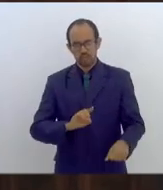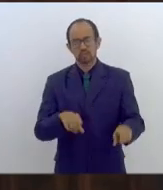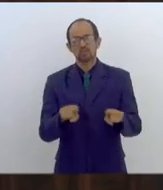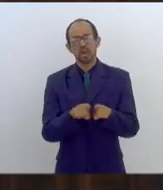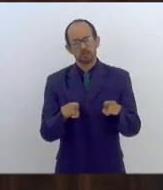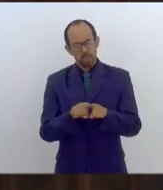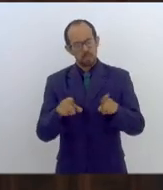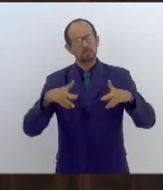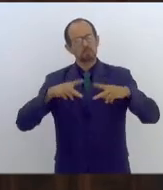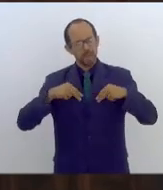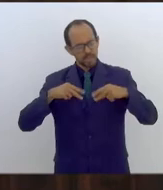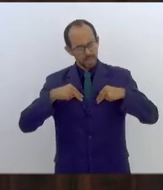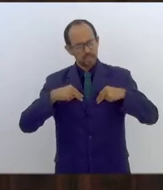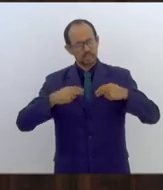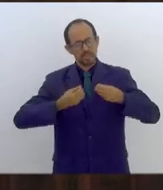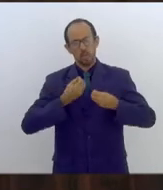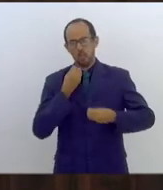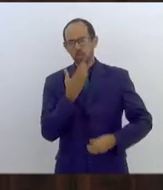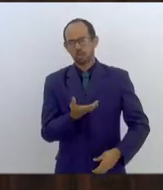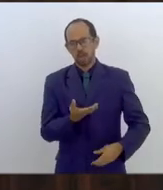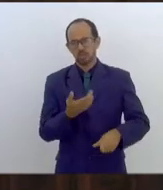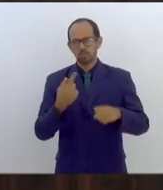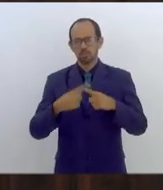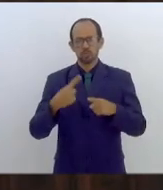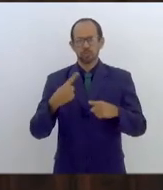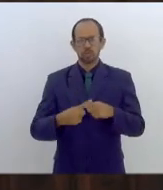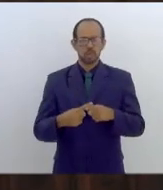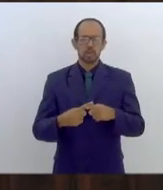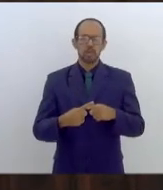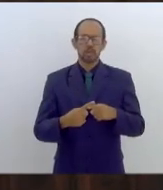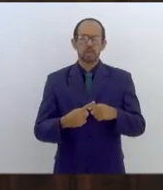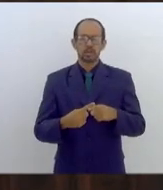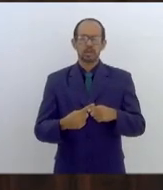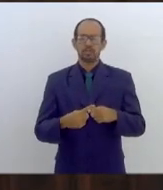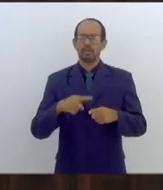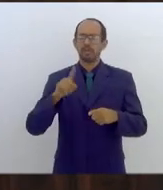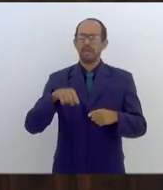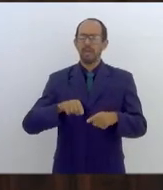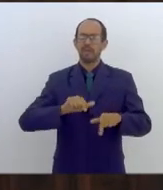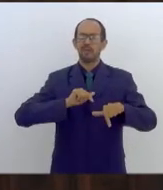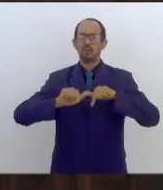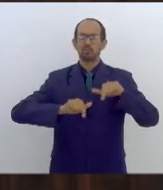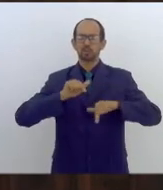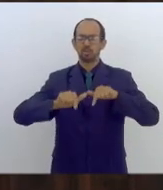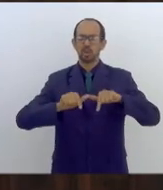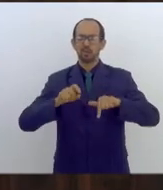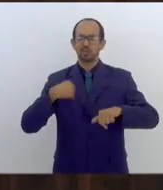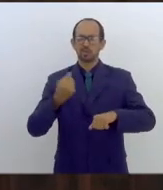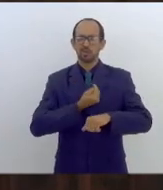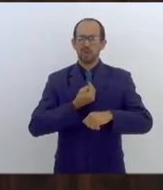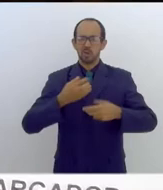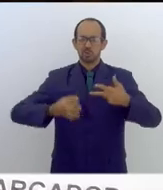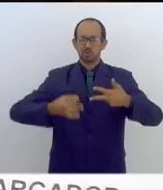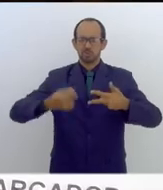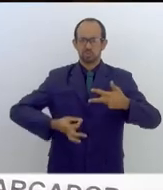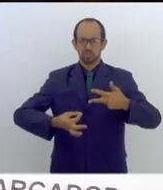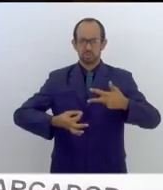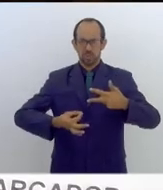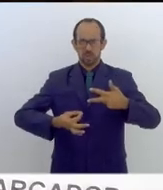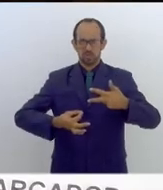merece ser destacada porque porque eu acho que é um trabalho que nós do Judiciário